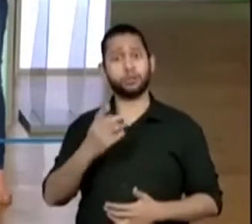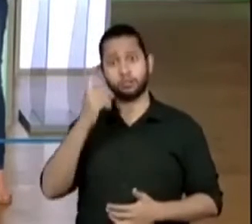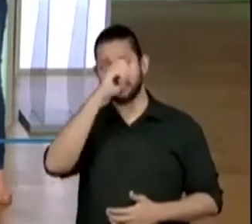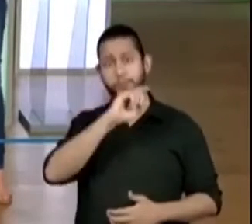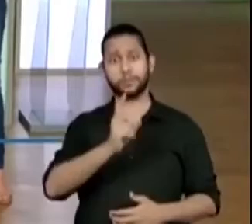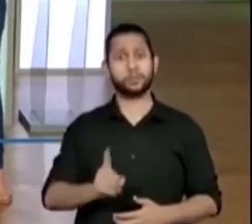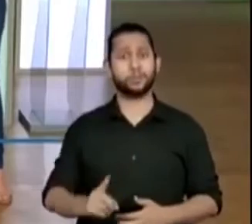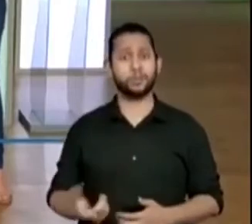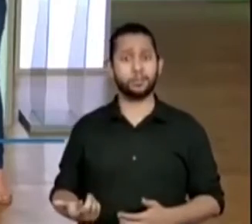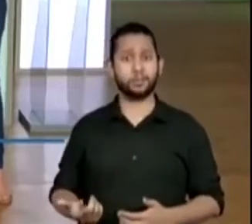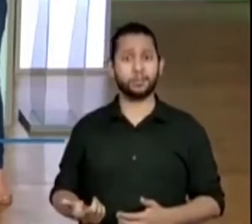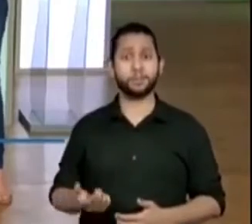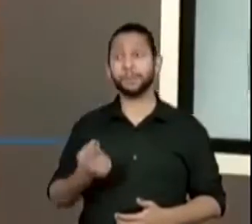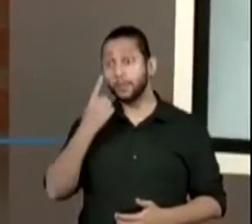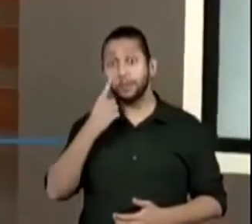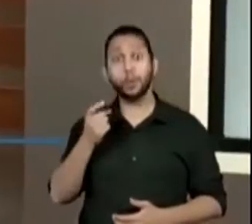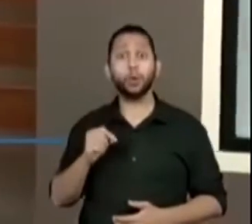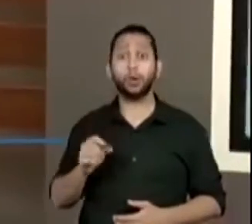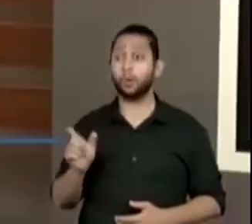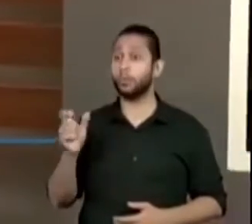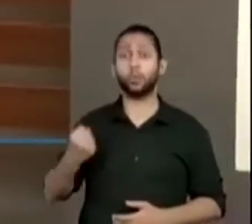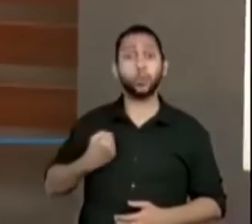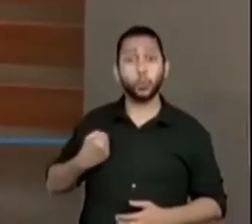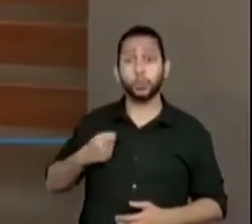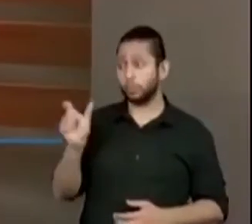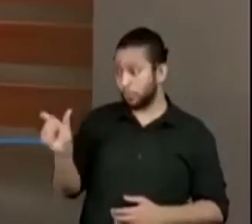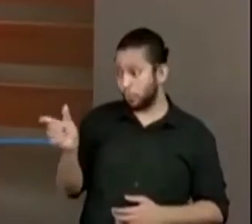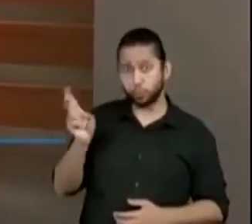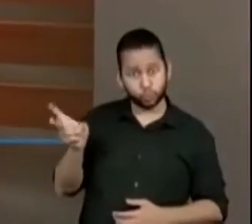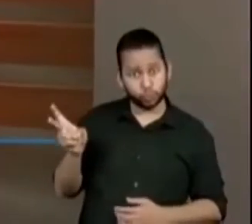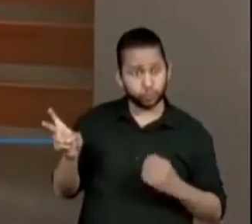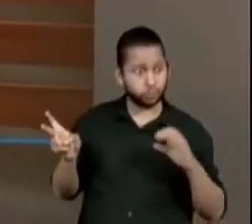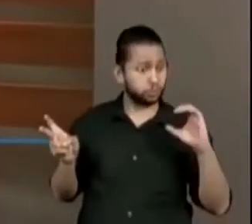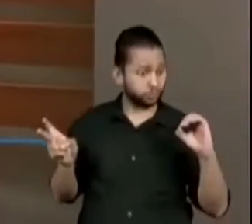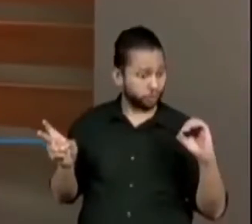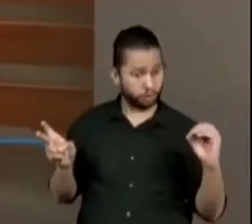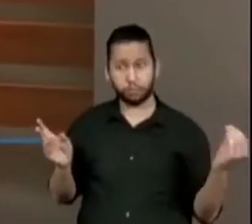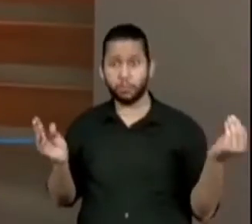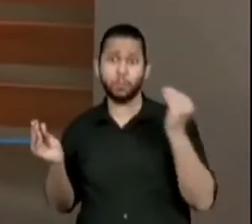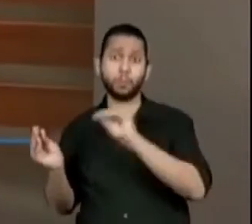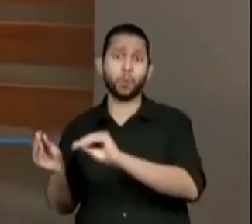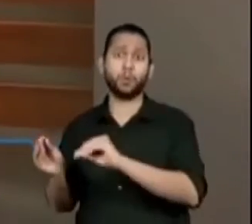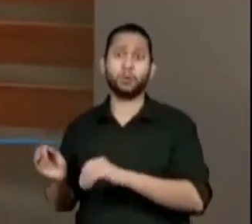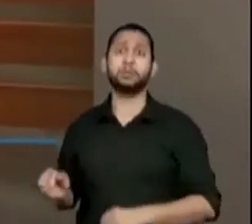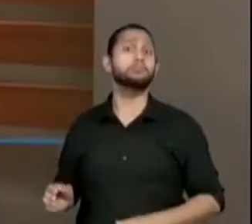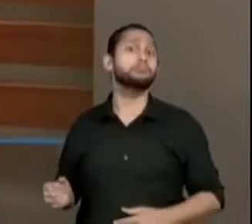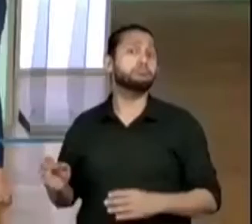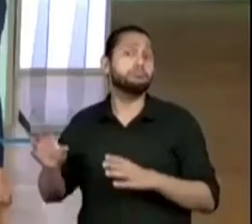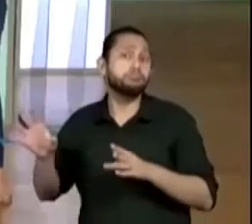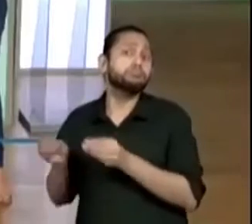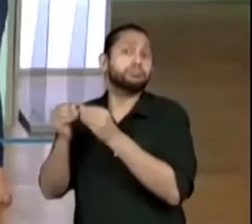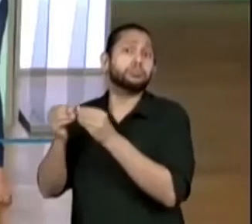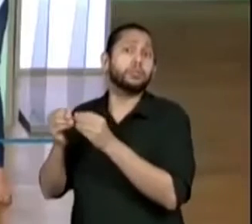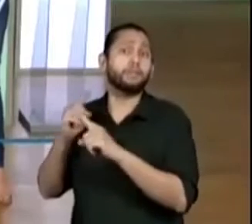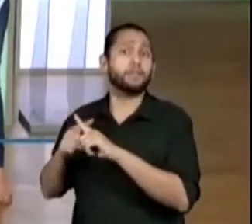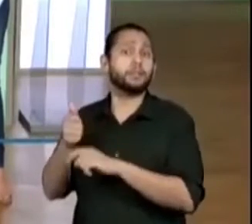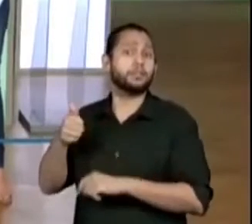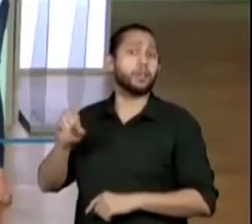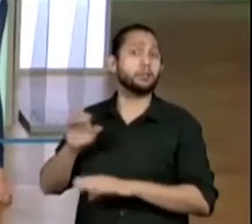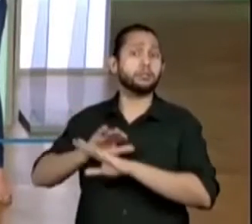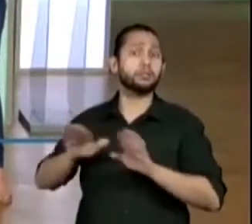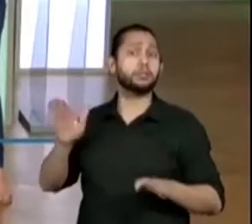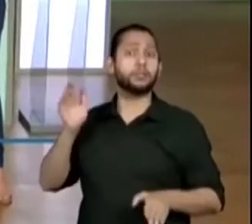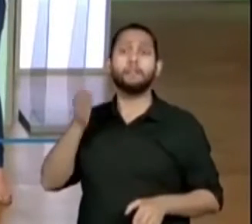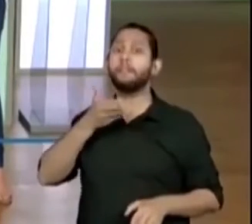né? Copiou o número a ser multiplicado, acrescenta o 0 na unidade simples, fechou, já tem o resultado. Certo, Pro? Certo.